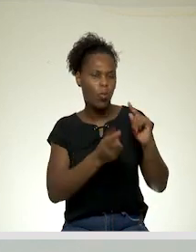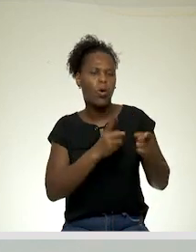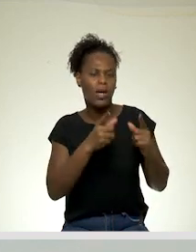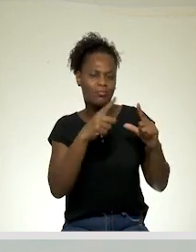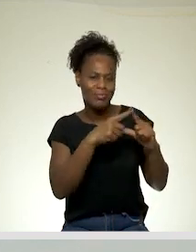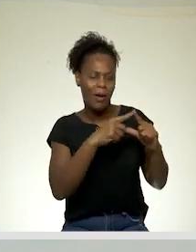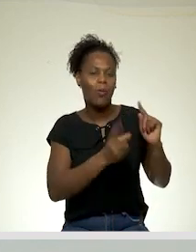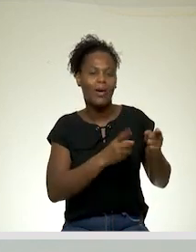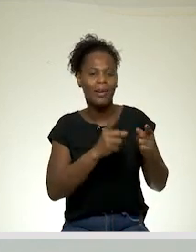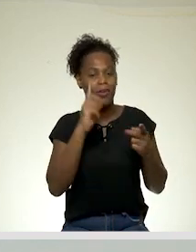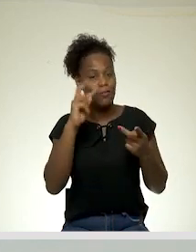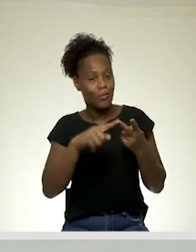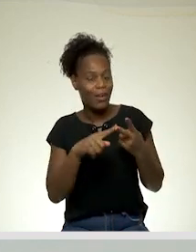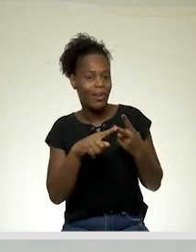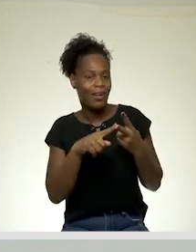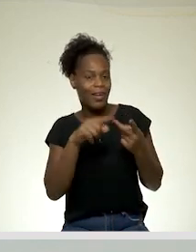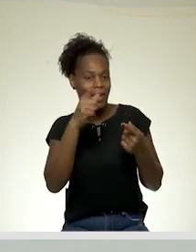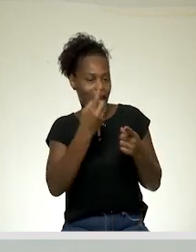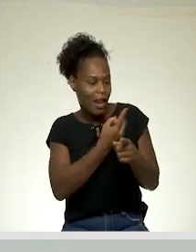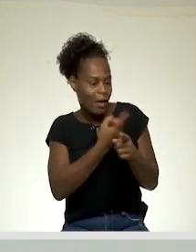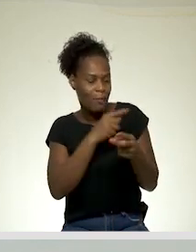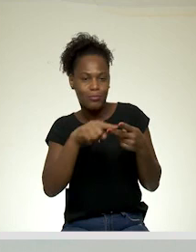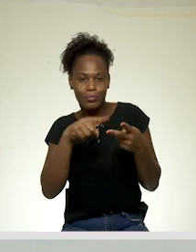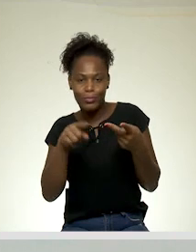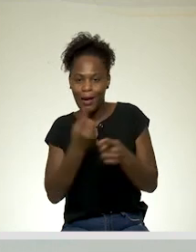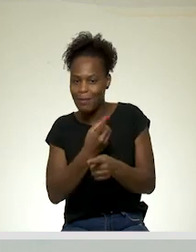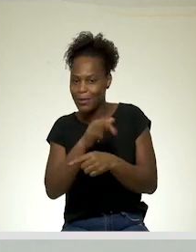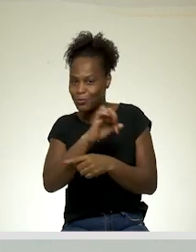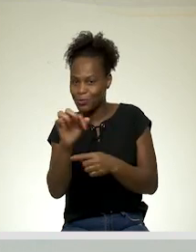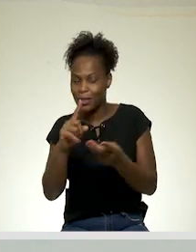um triângulo, vimos os seus elementos, falamos de